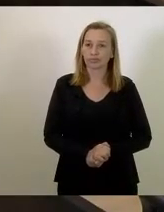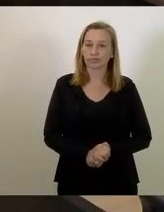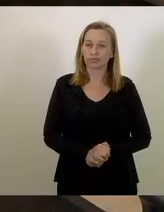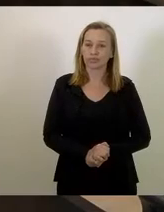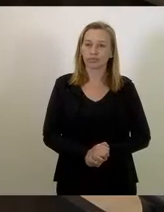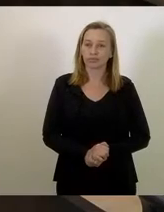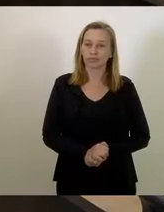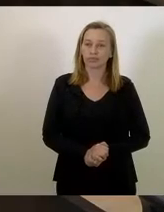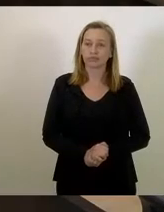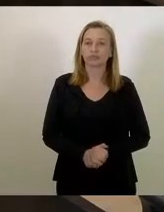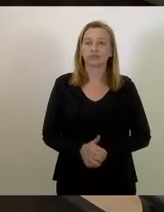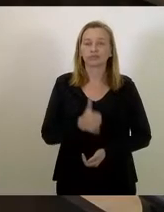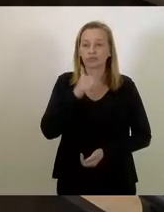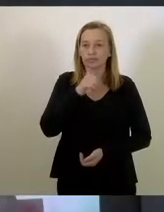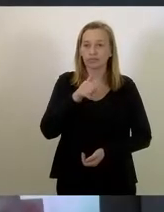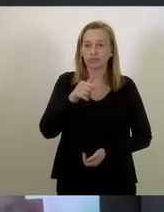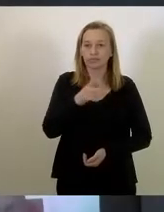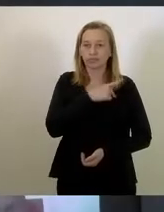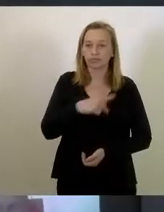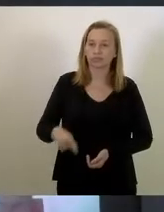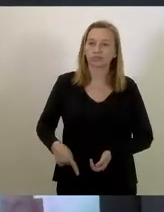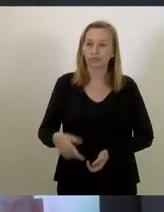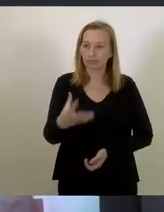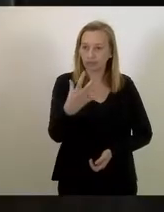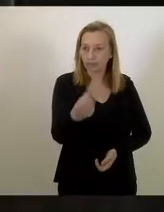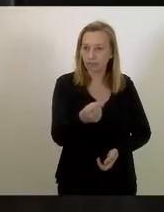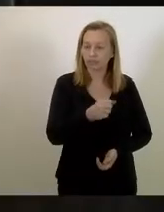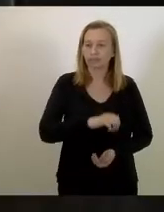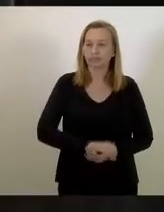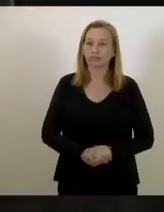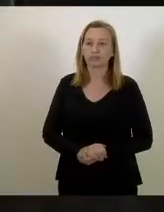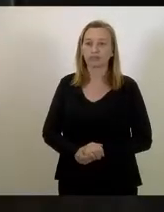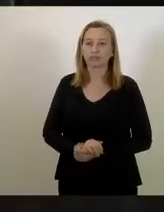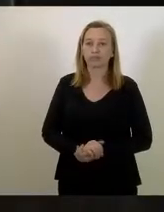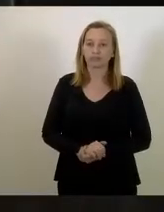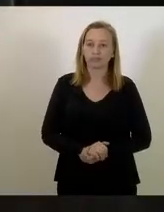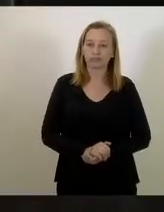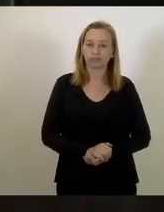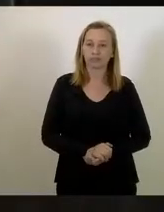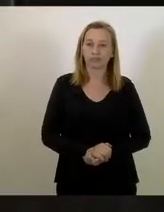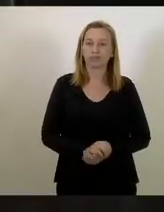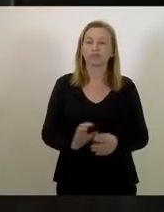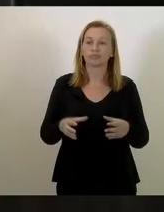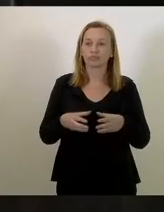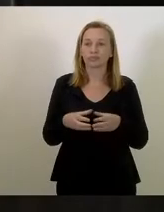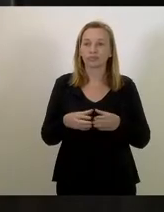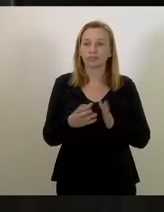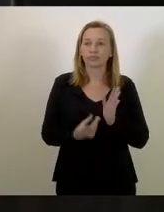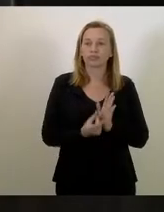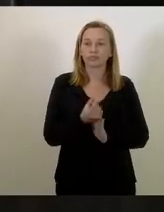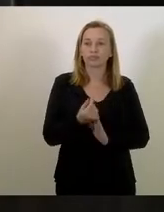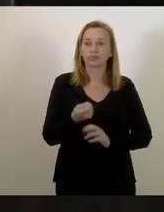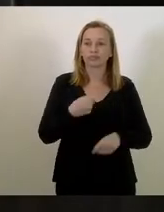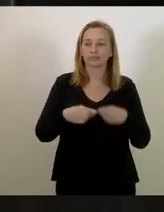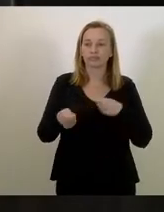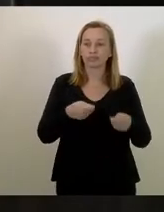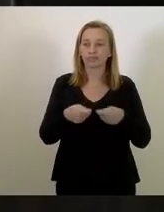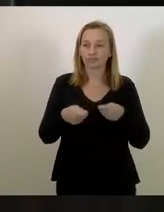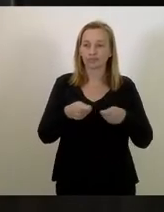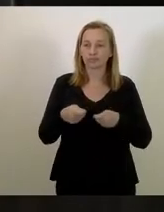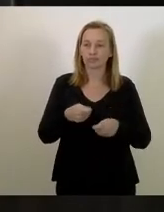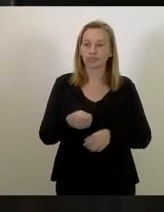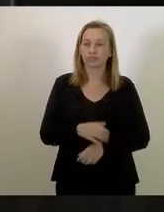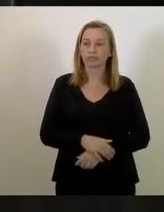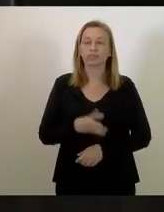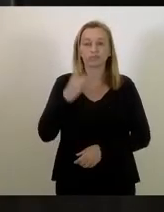senhora presidente no mérito favorável pela comissão de orçamento finanças fiscalização financeira e